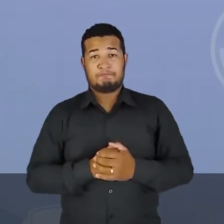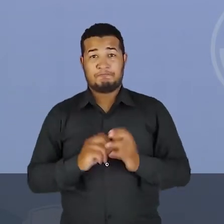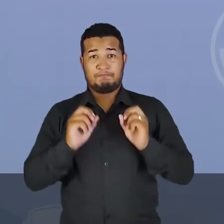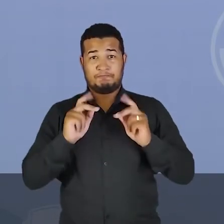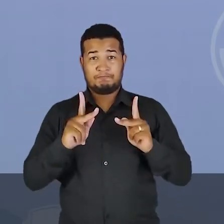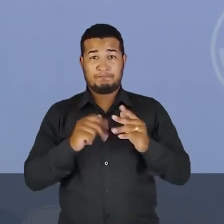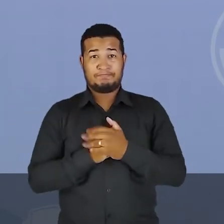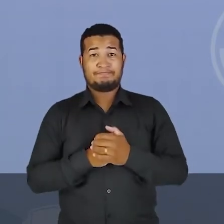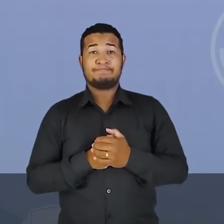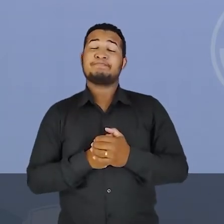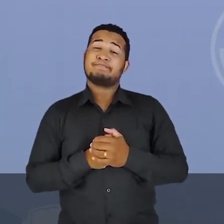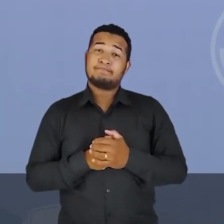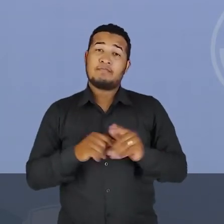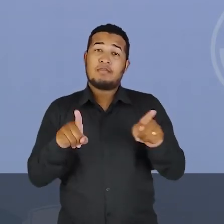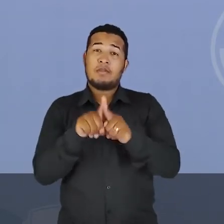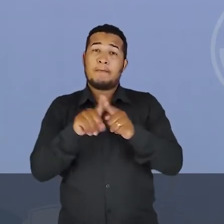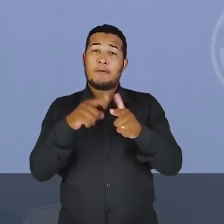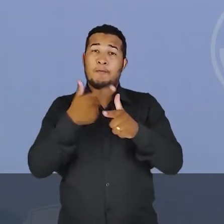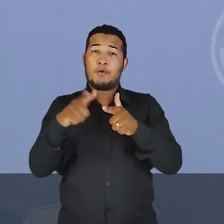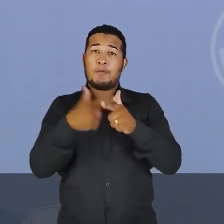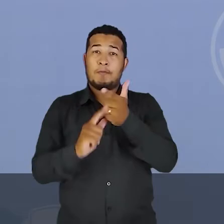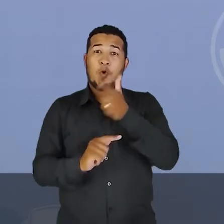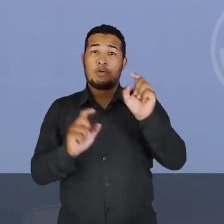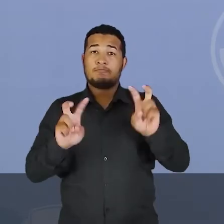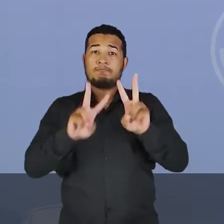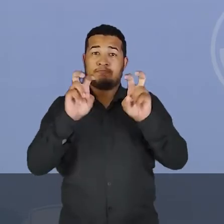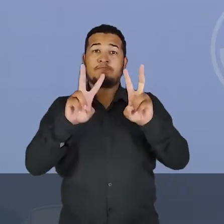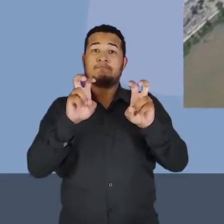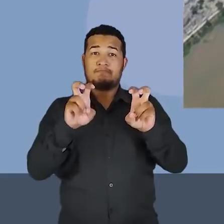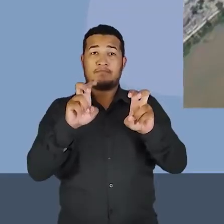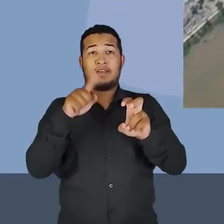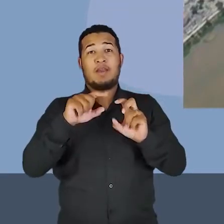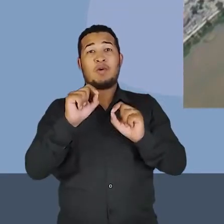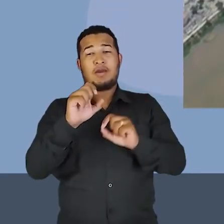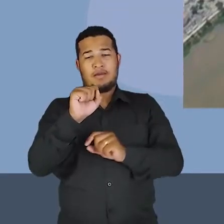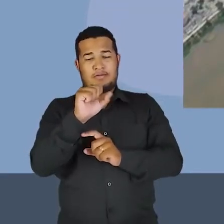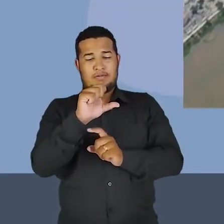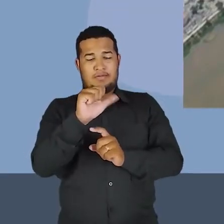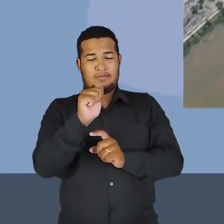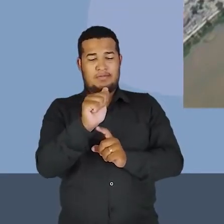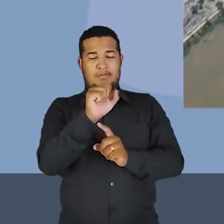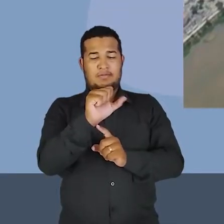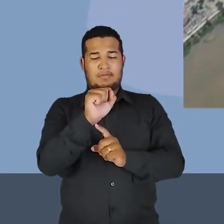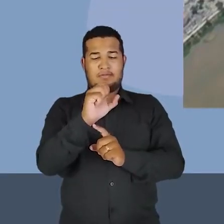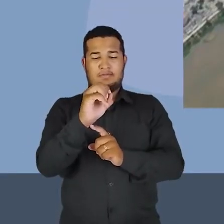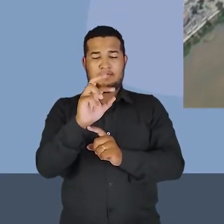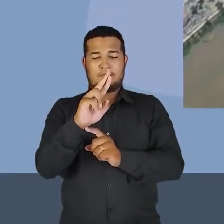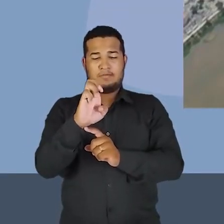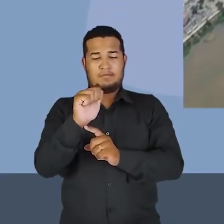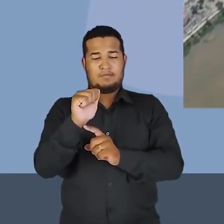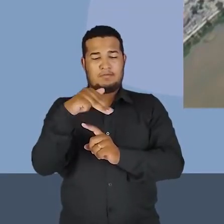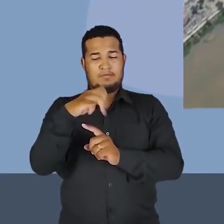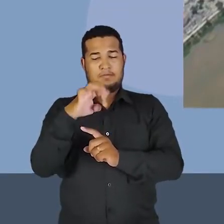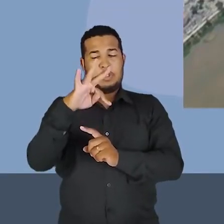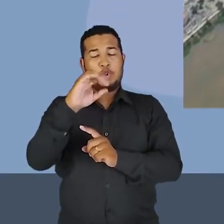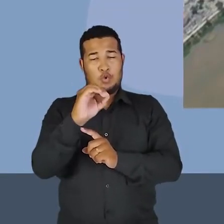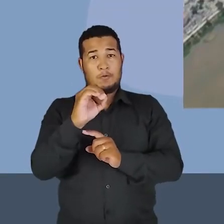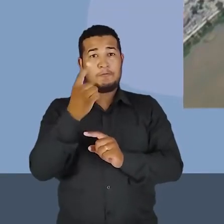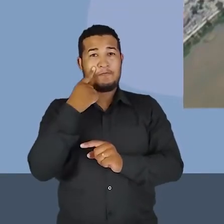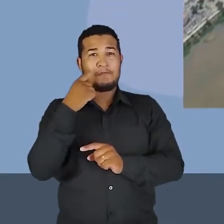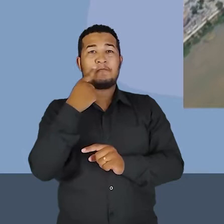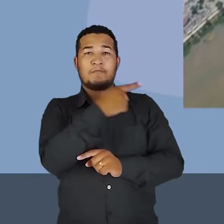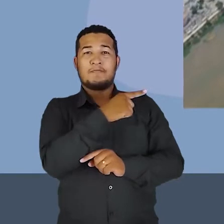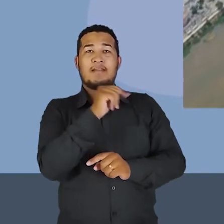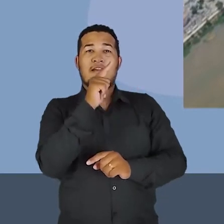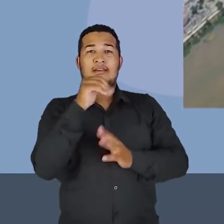ok? Então, outro problema relacionado ao desmatamento é o assoreamento. Observe aqui essa imagem do Rio Doce, em Colatina,